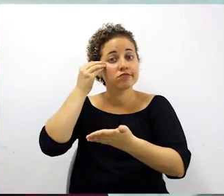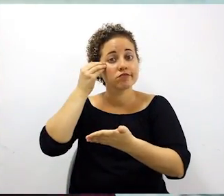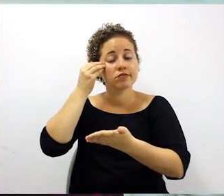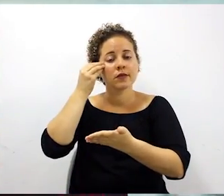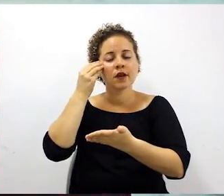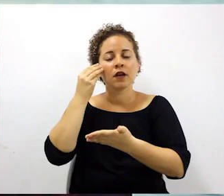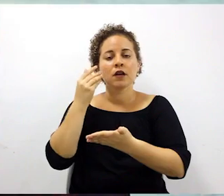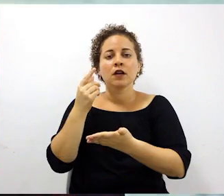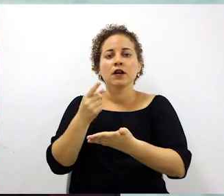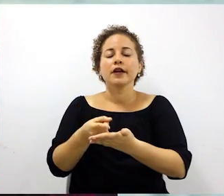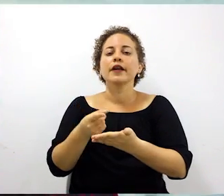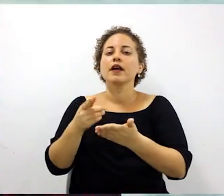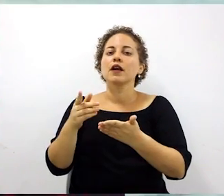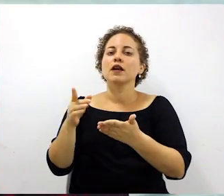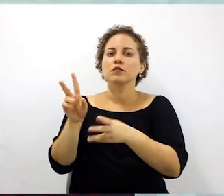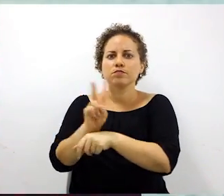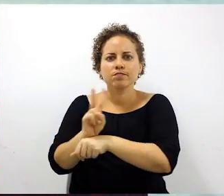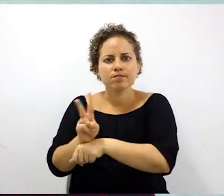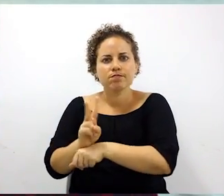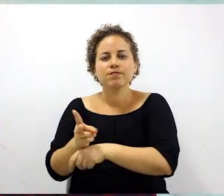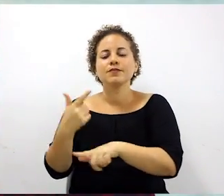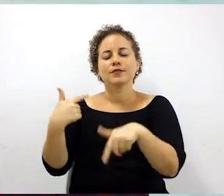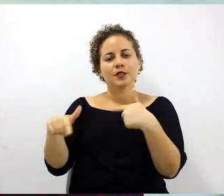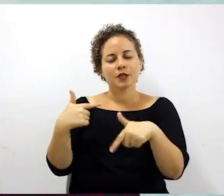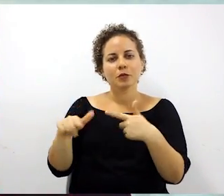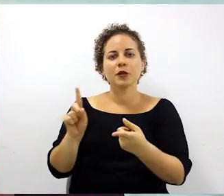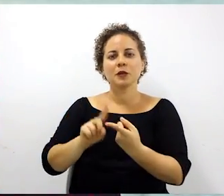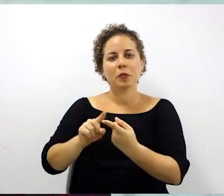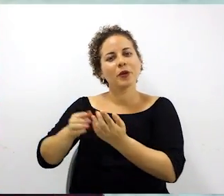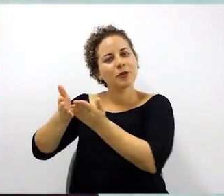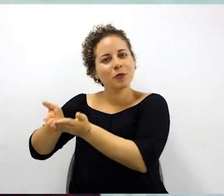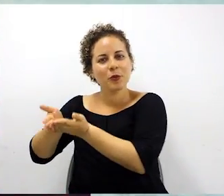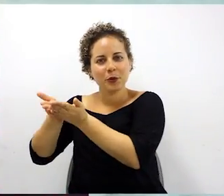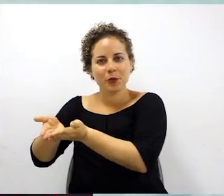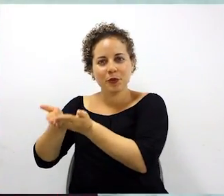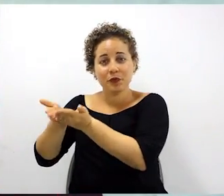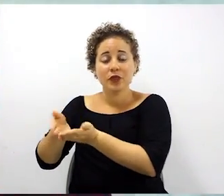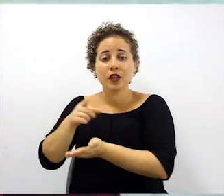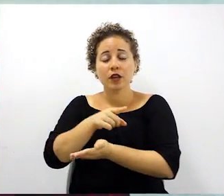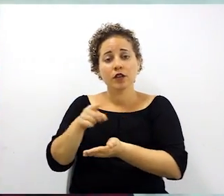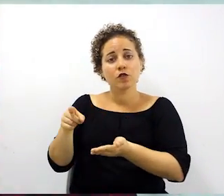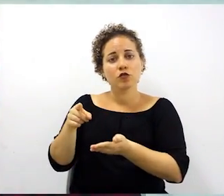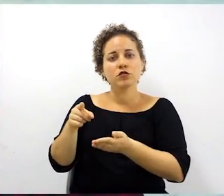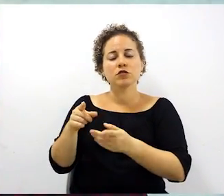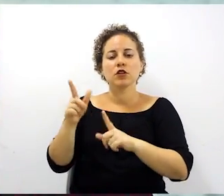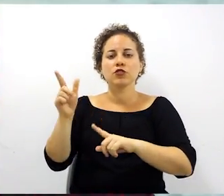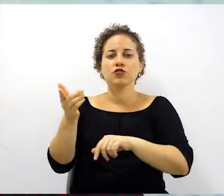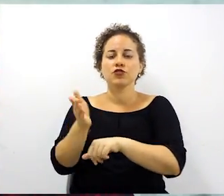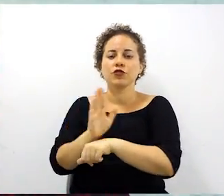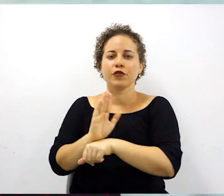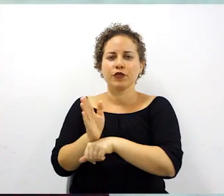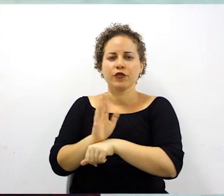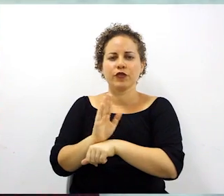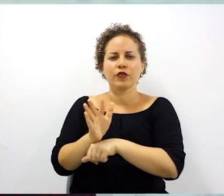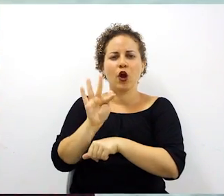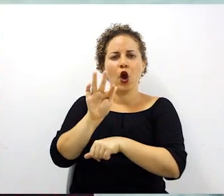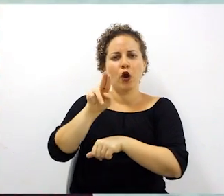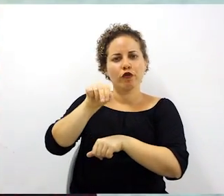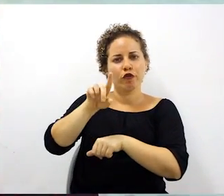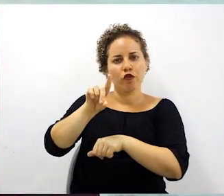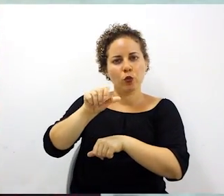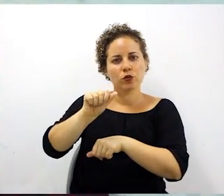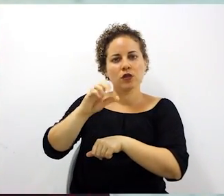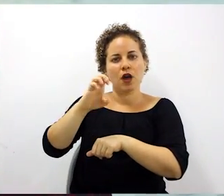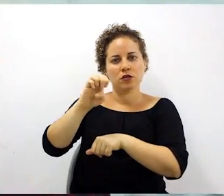aí inspecionar a atividade portuária. Eu gostaria que vocês assistissem a um filme da Fundacentro, muito bom, que